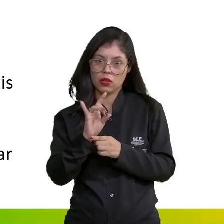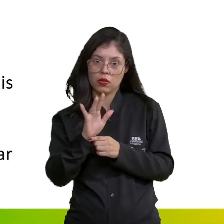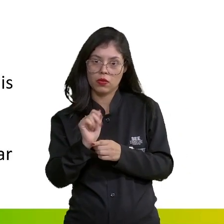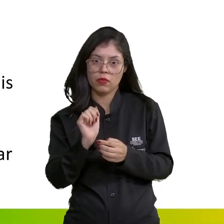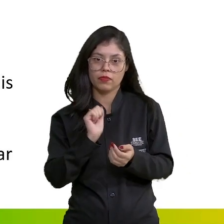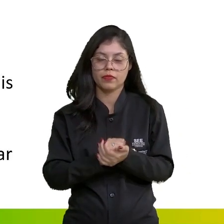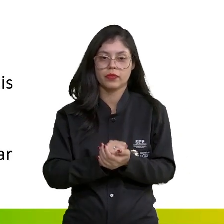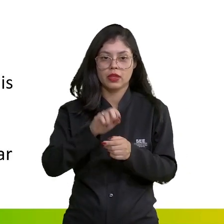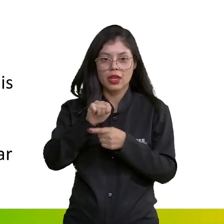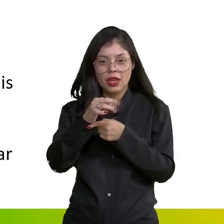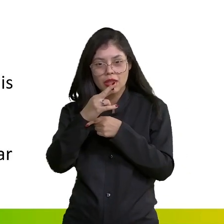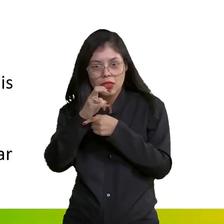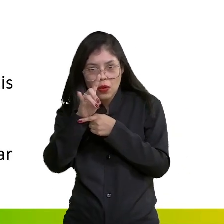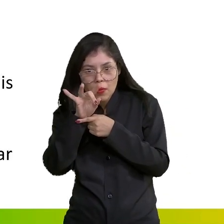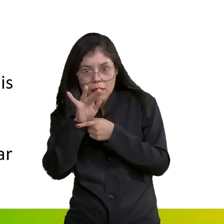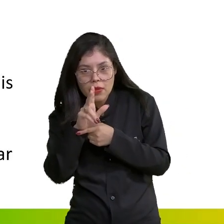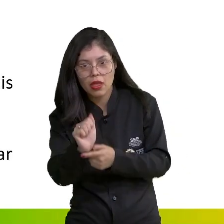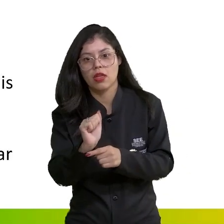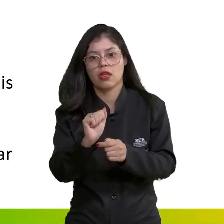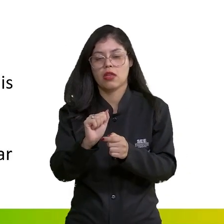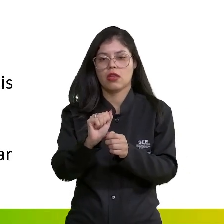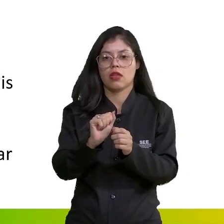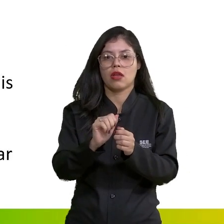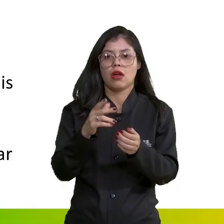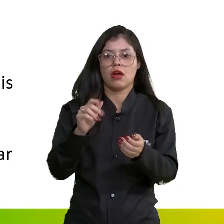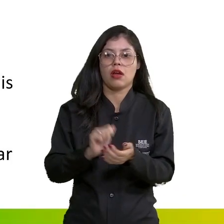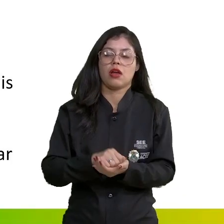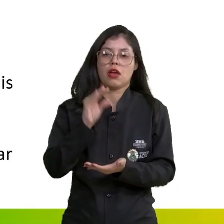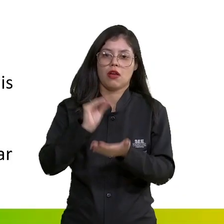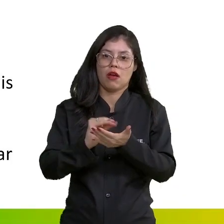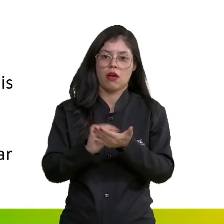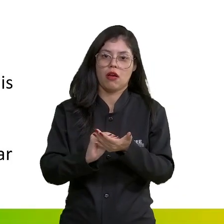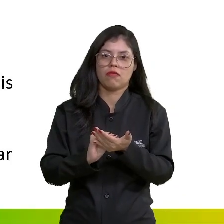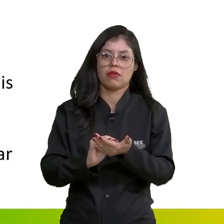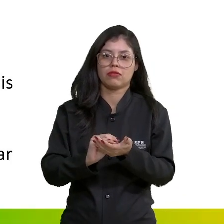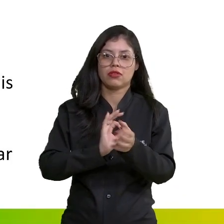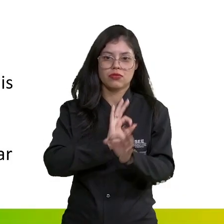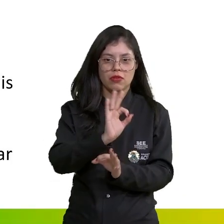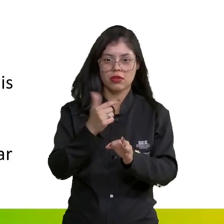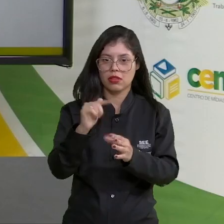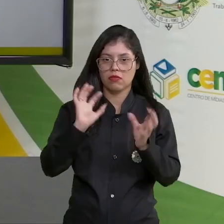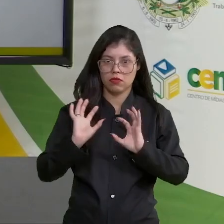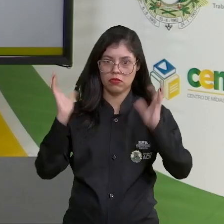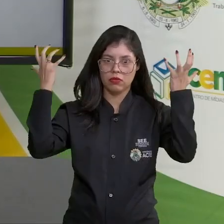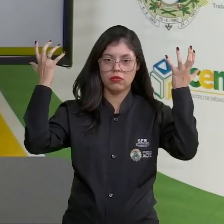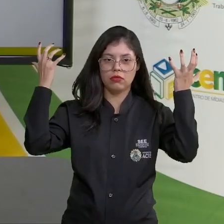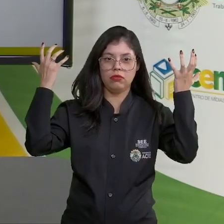pessoal, a entropia é uma desordem no nosso clima. É por isso que acontece